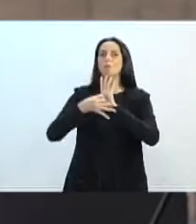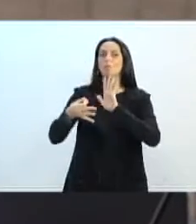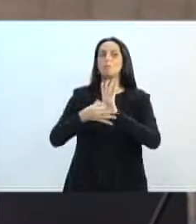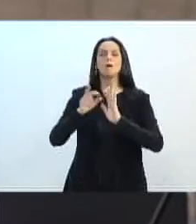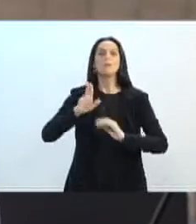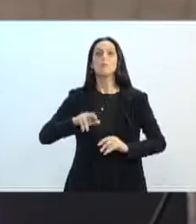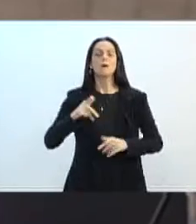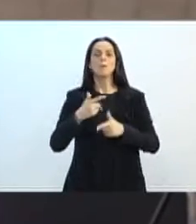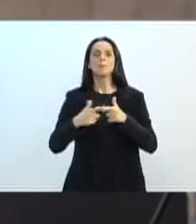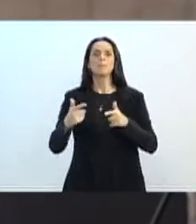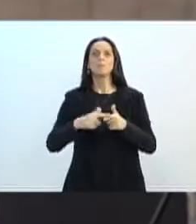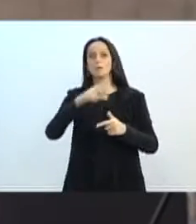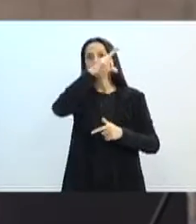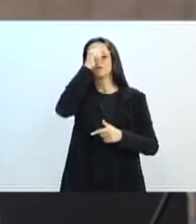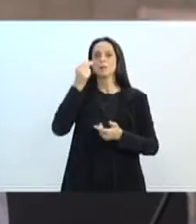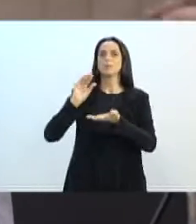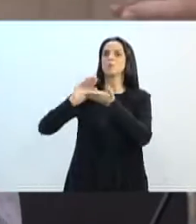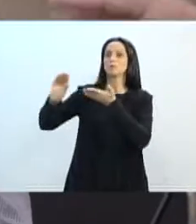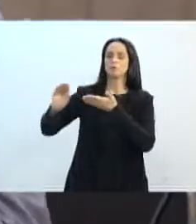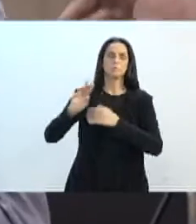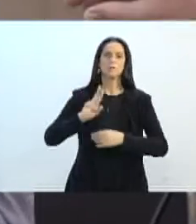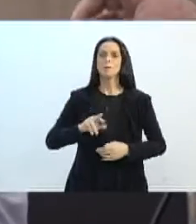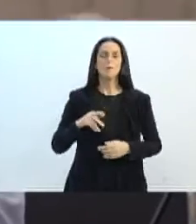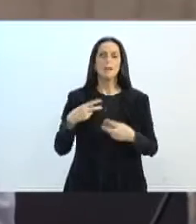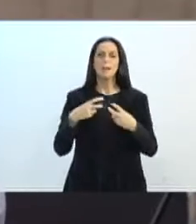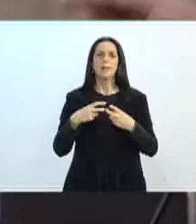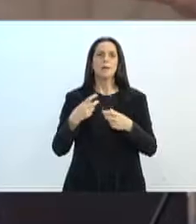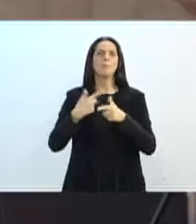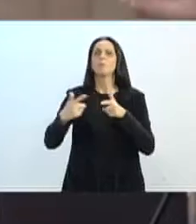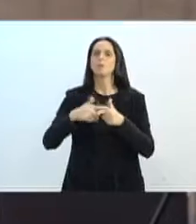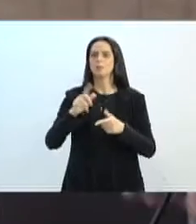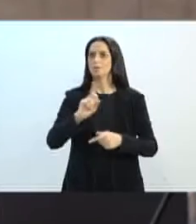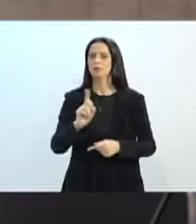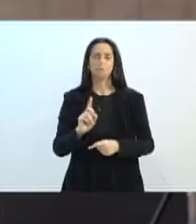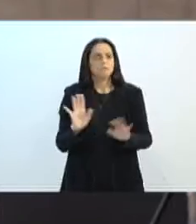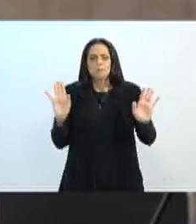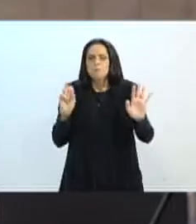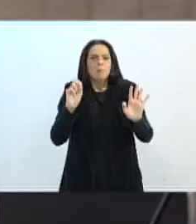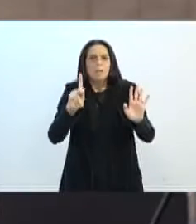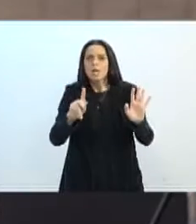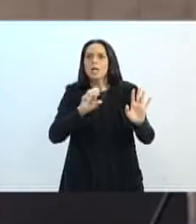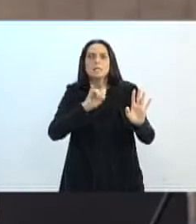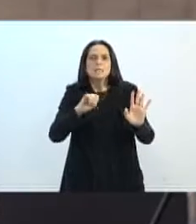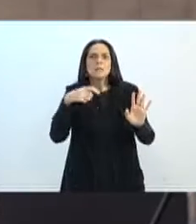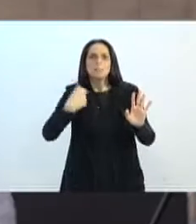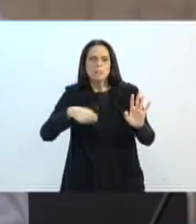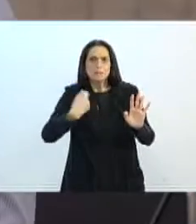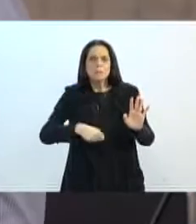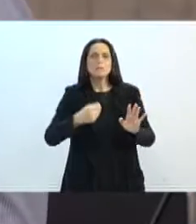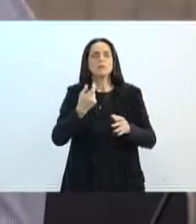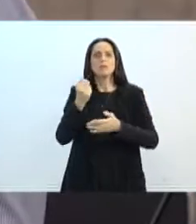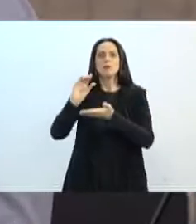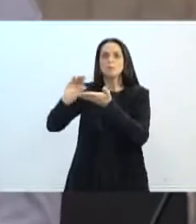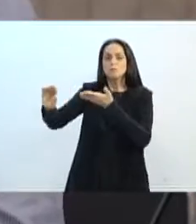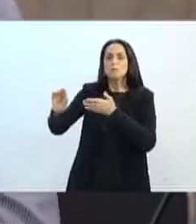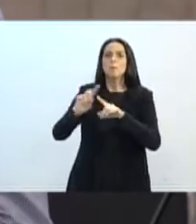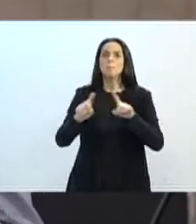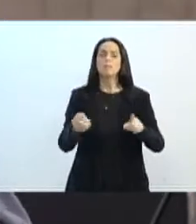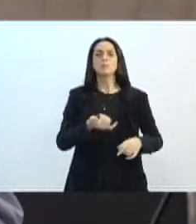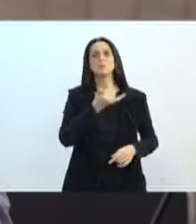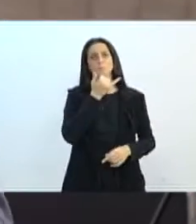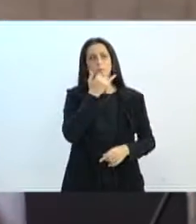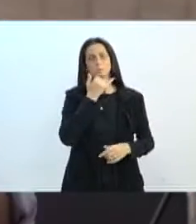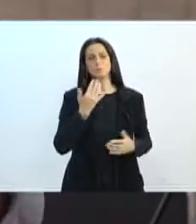em si, que não seria um problema se de fato nós tivéssemos ônibus não lotado como nós estamos